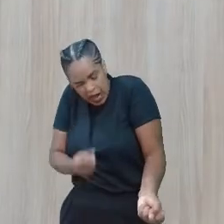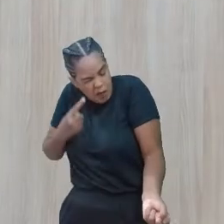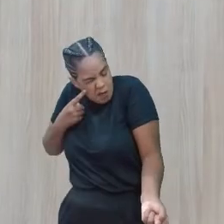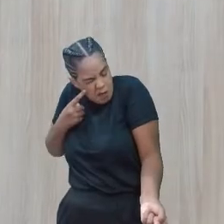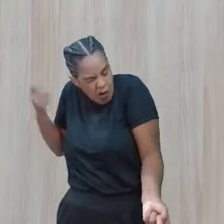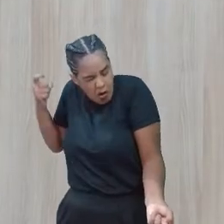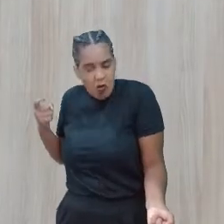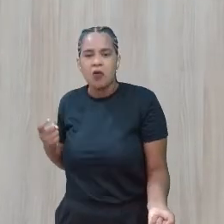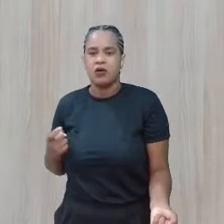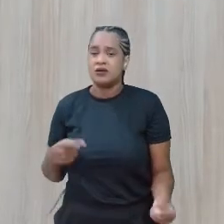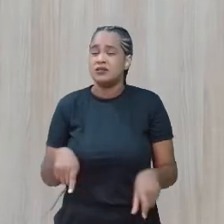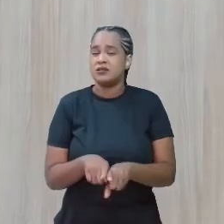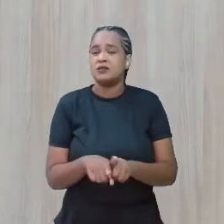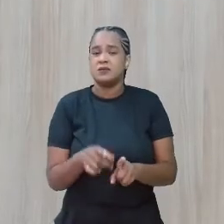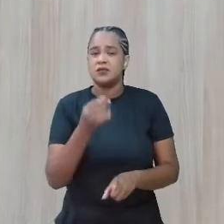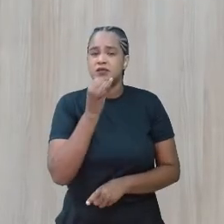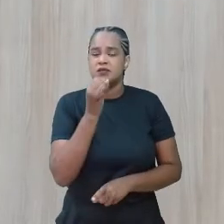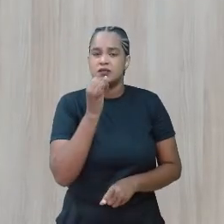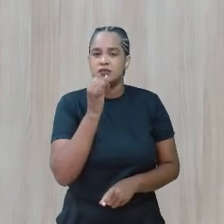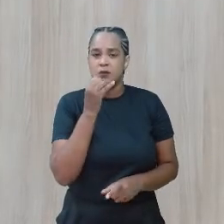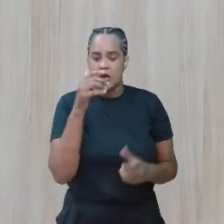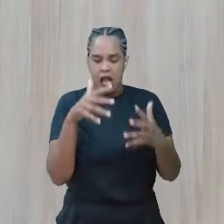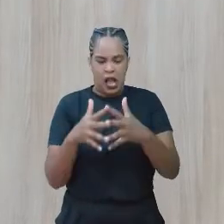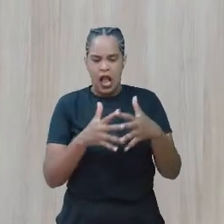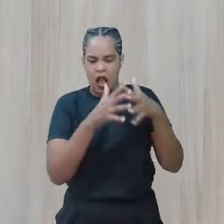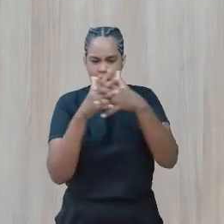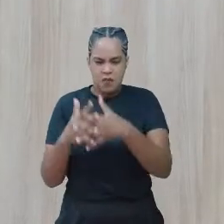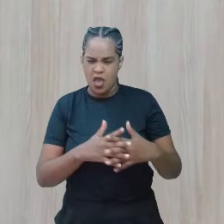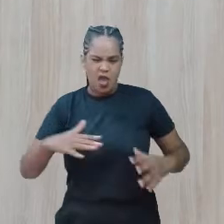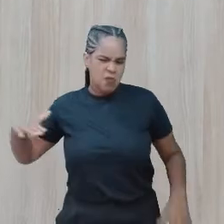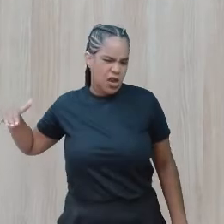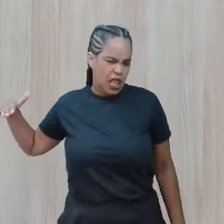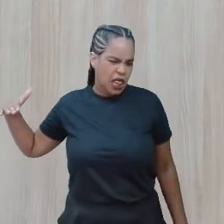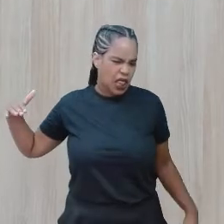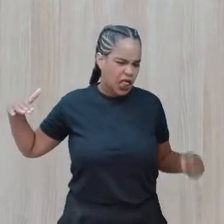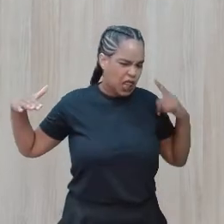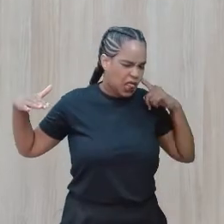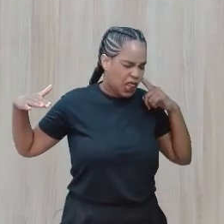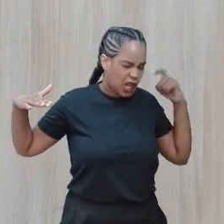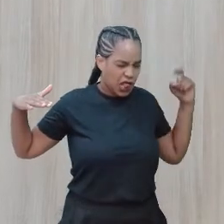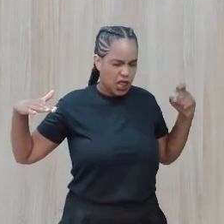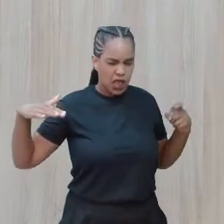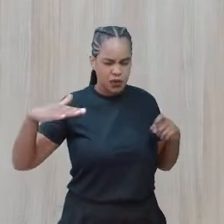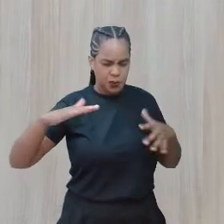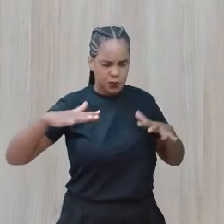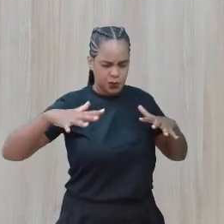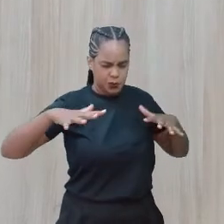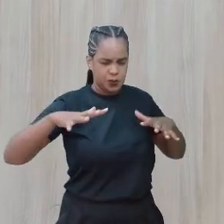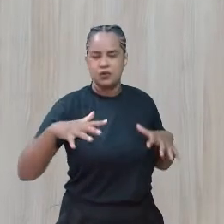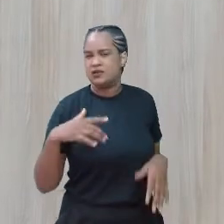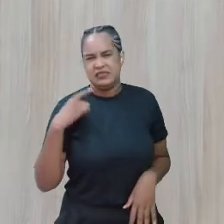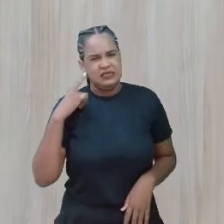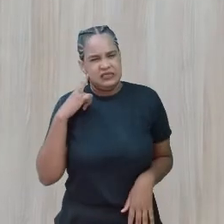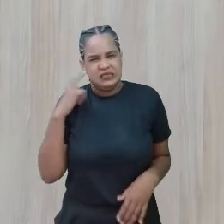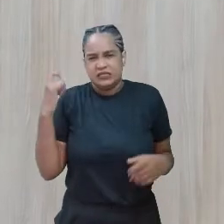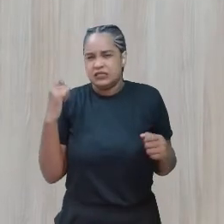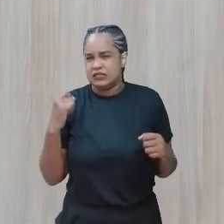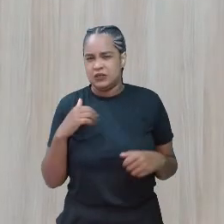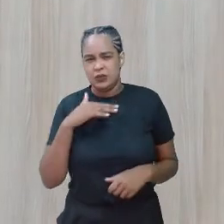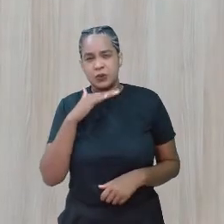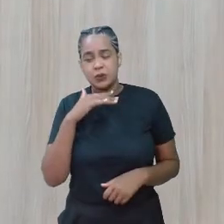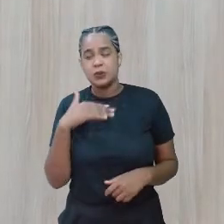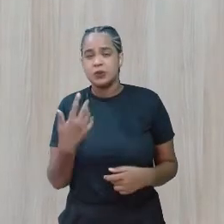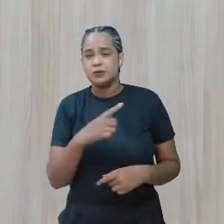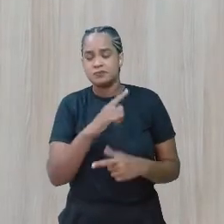Um barulho aí passando, um caminhão passando aí na frente da sua casa. Que barulho desagradável, que ruído